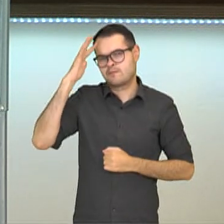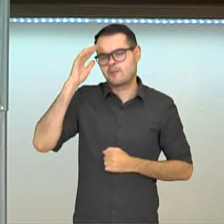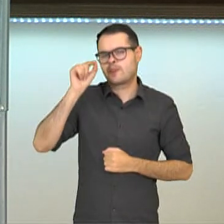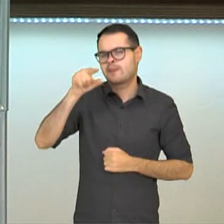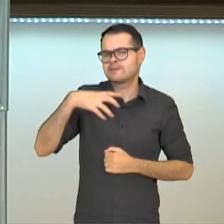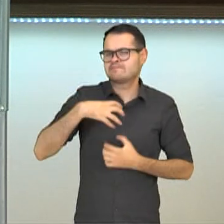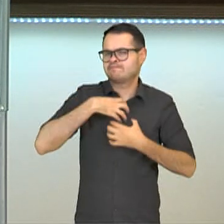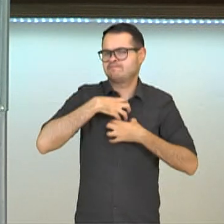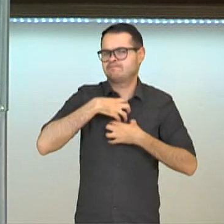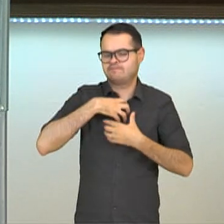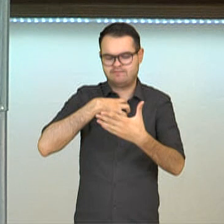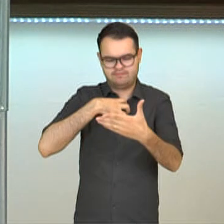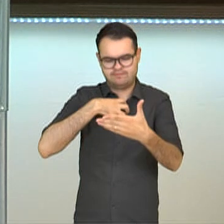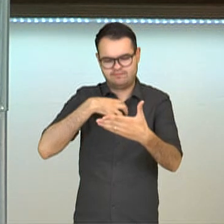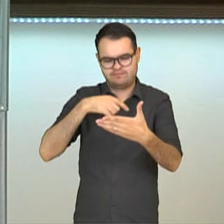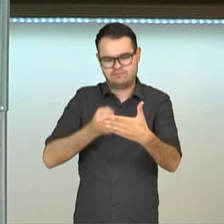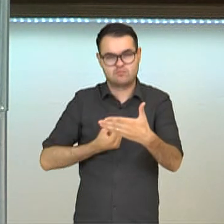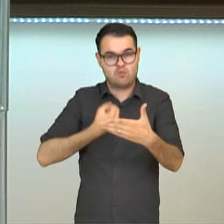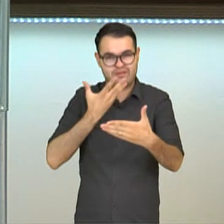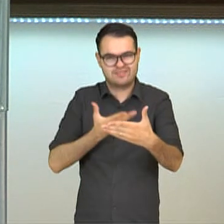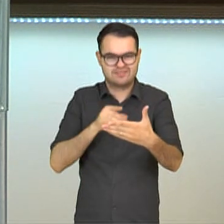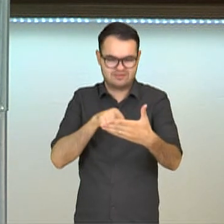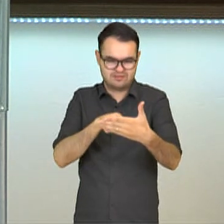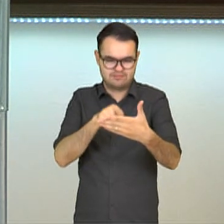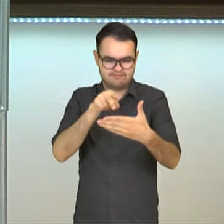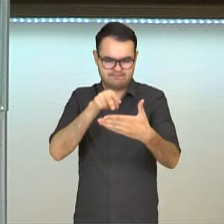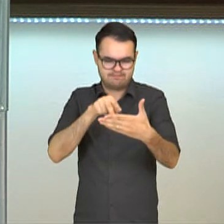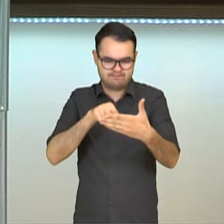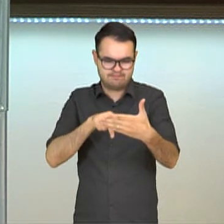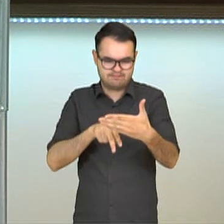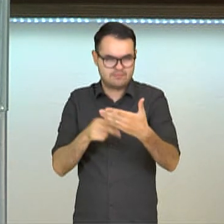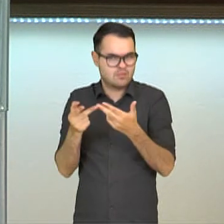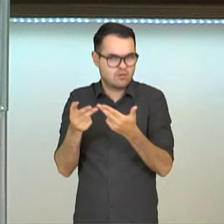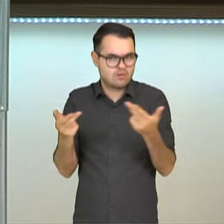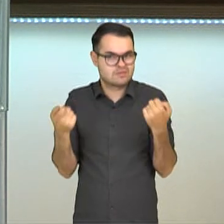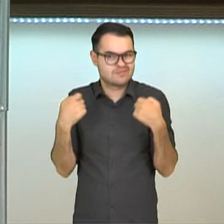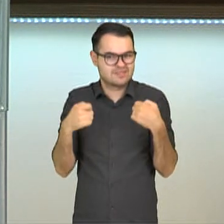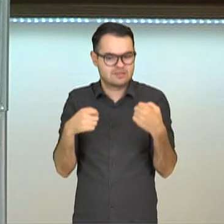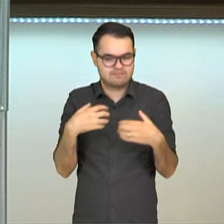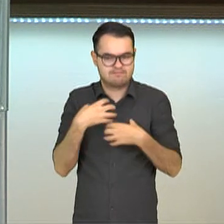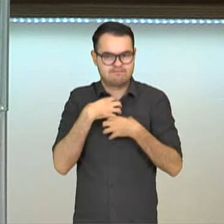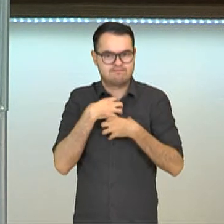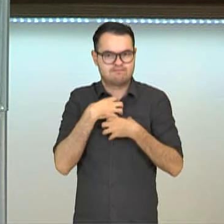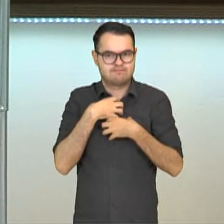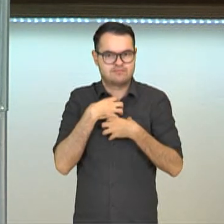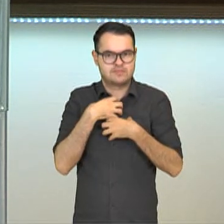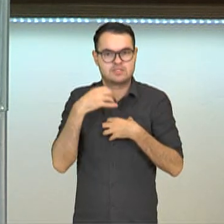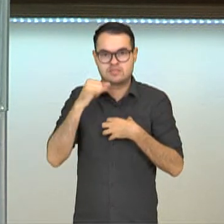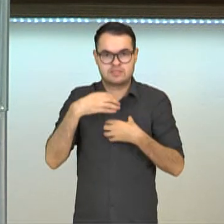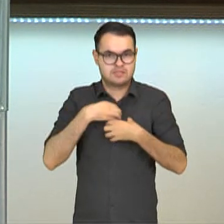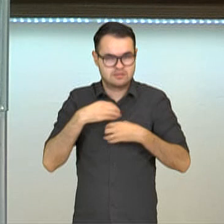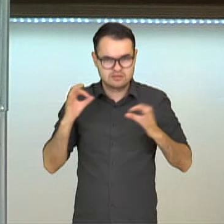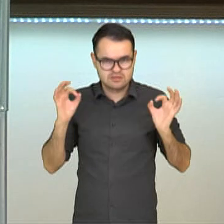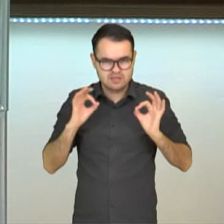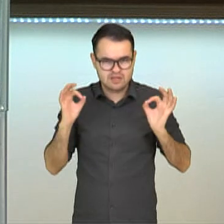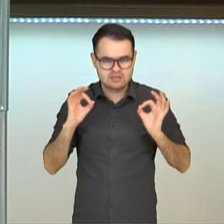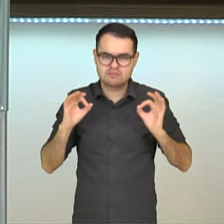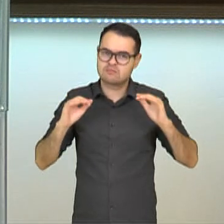você sente quando lê uma poesia? Porque alguma coisa é preciso ser sentida. Se você não sente